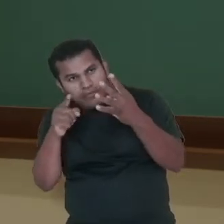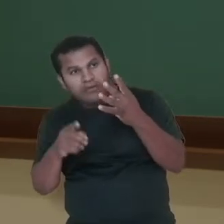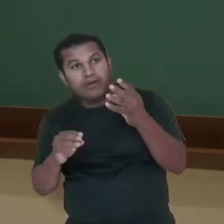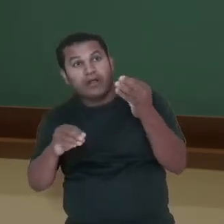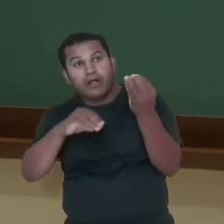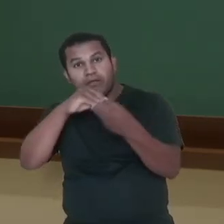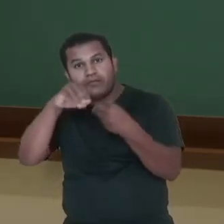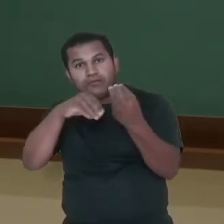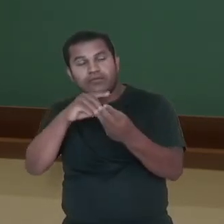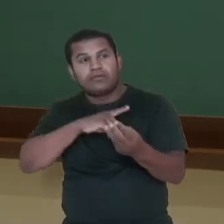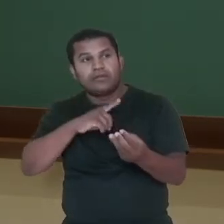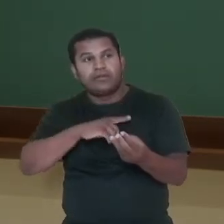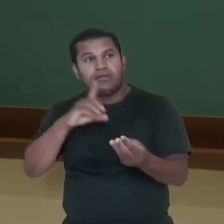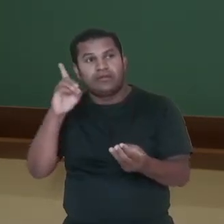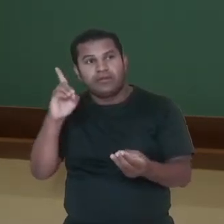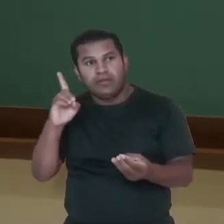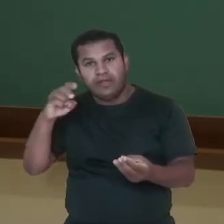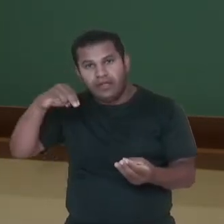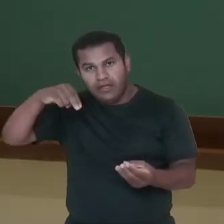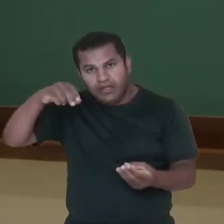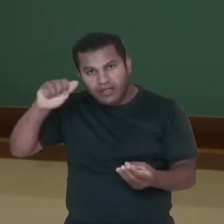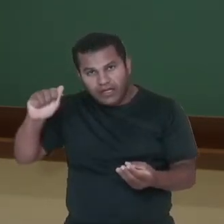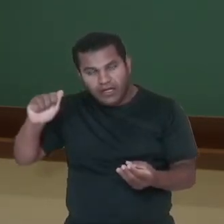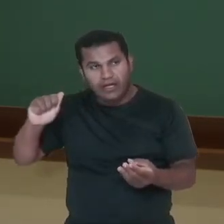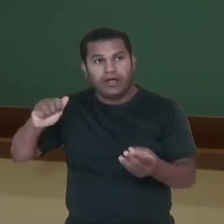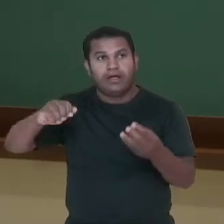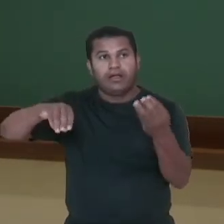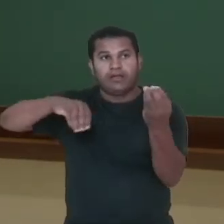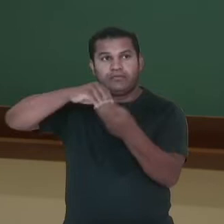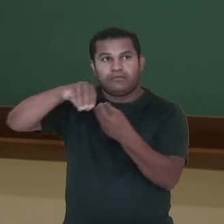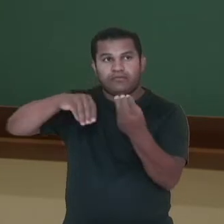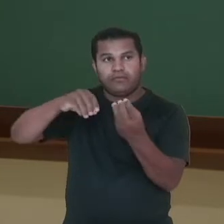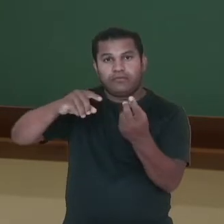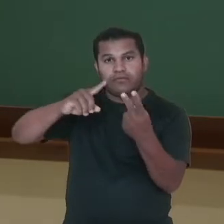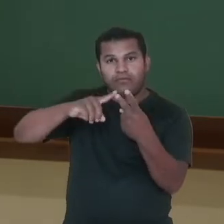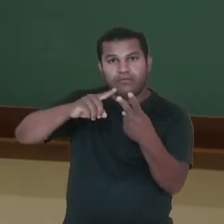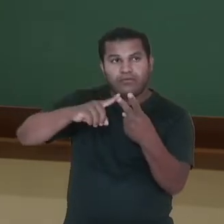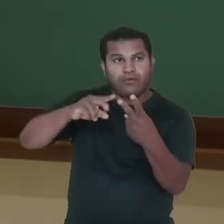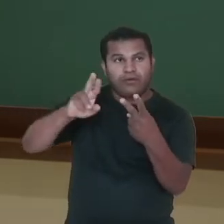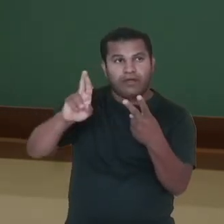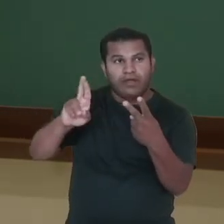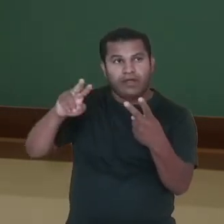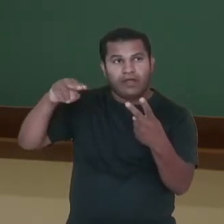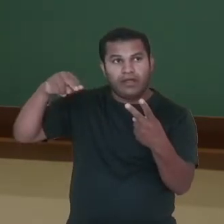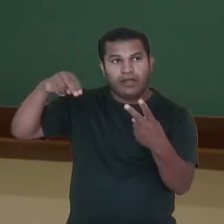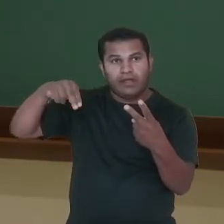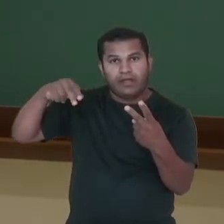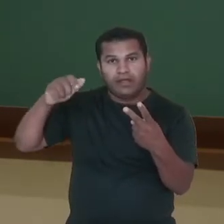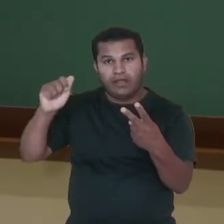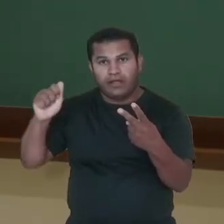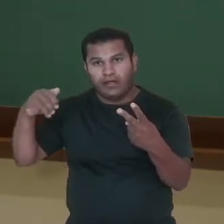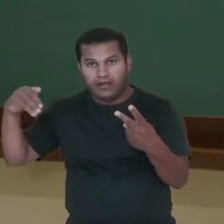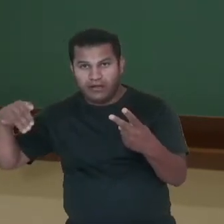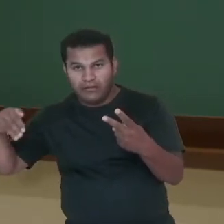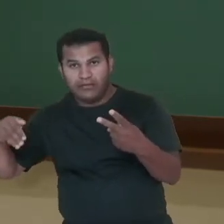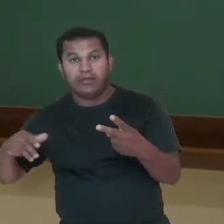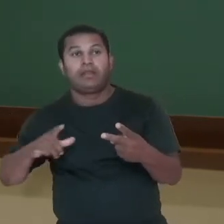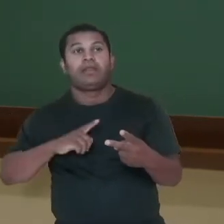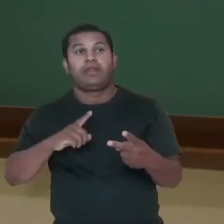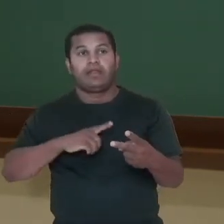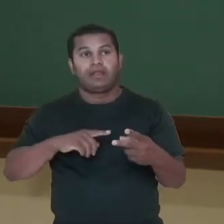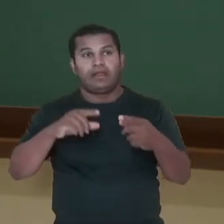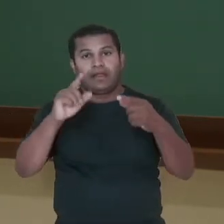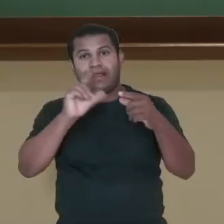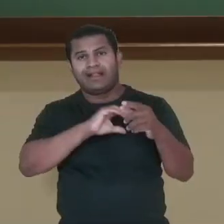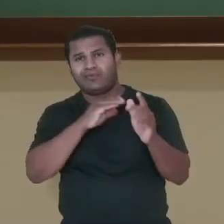de citogenética, esse segmento de DNA vai produzir uma proteína específica, né? E isso aqui está determinado na forma de gene. E o